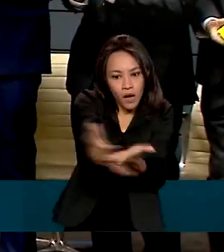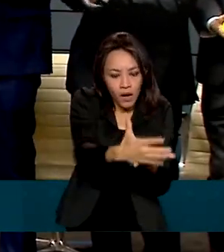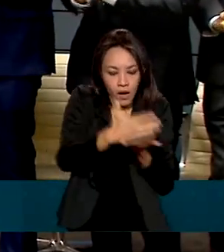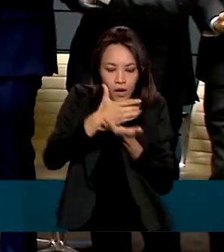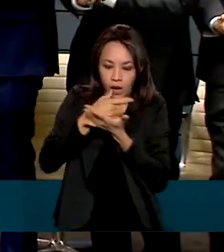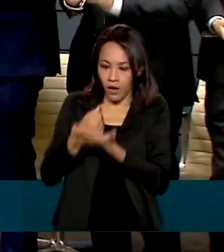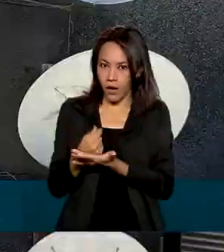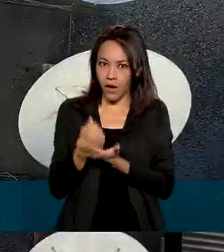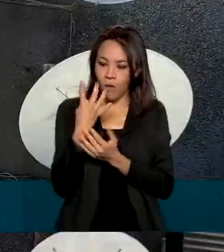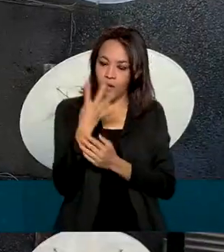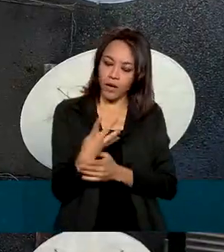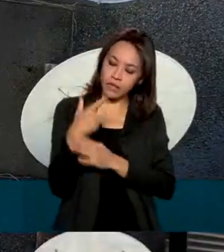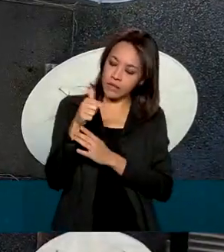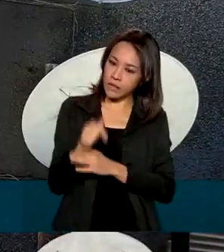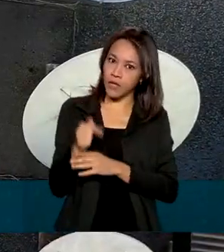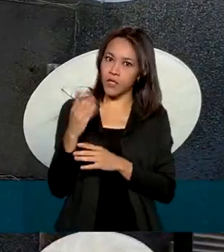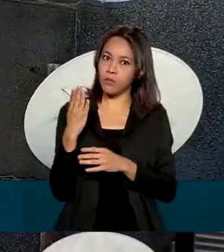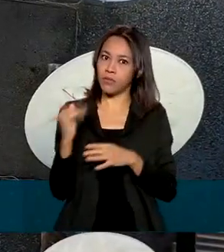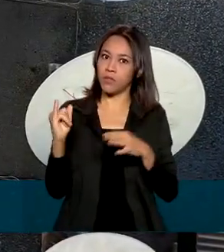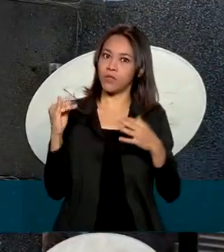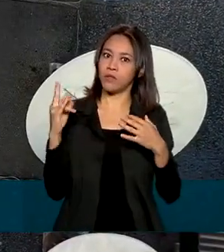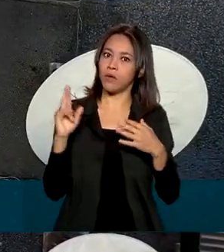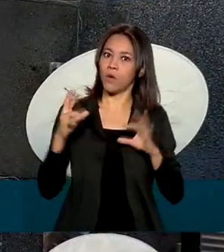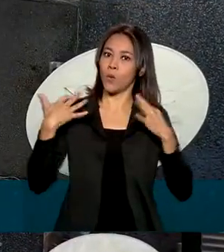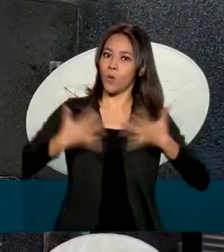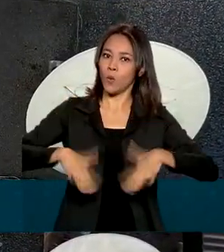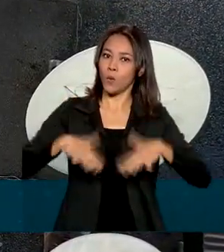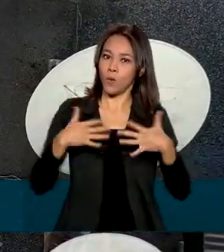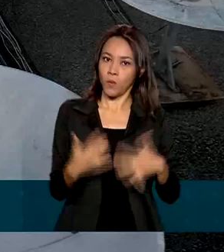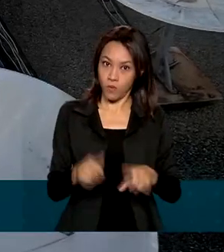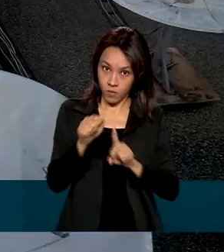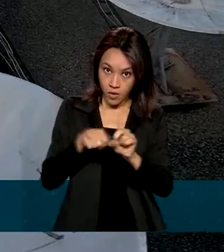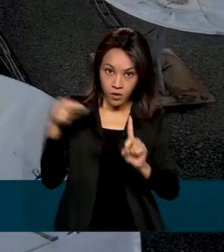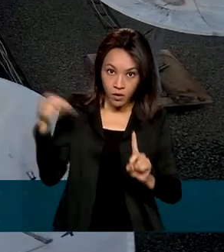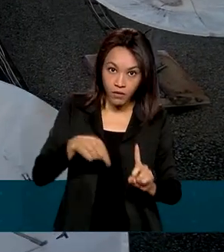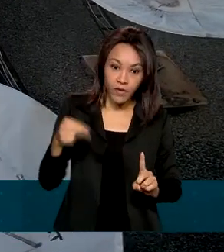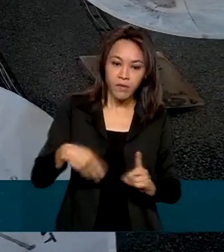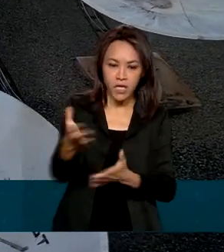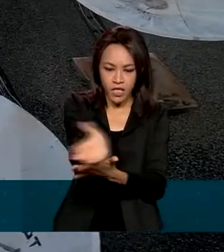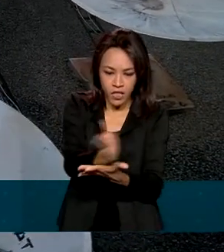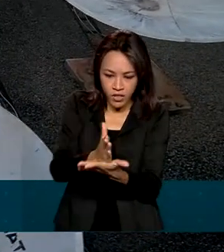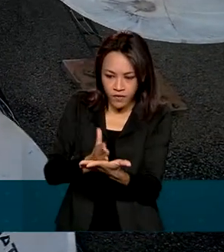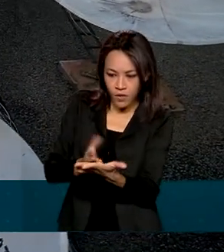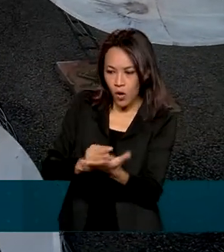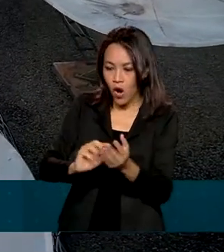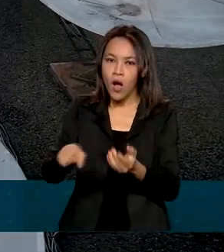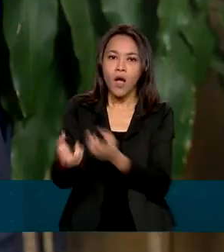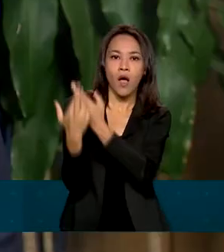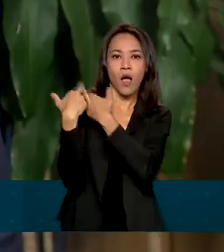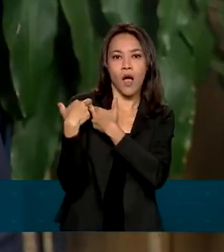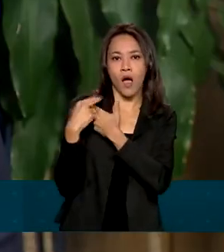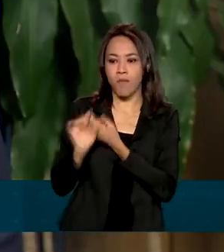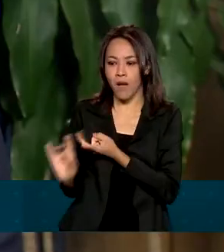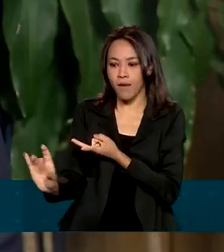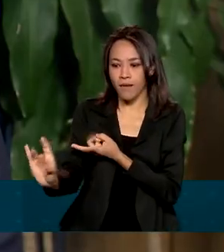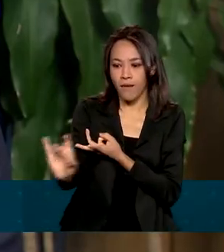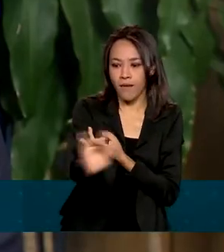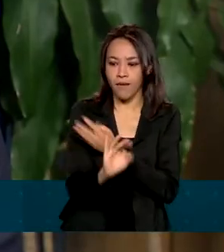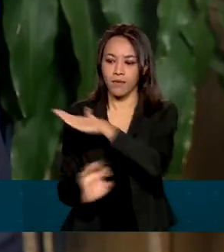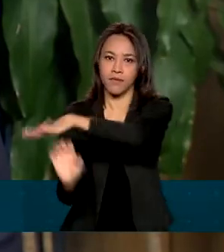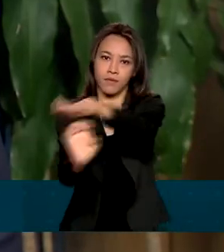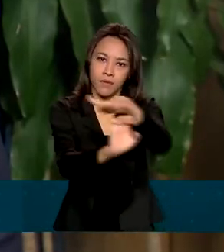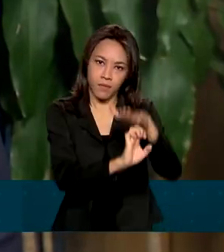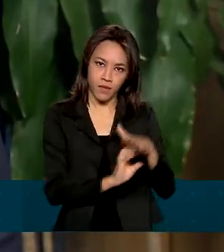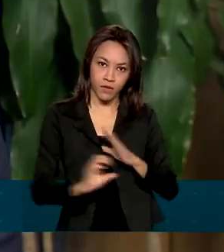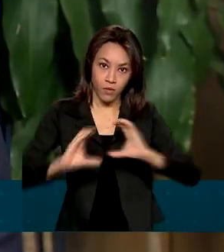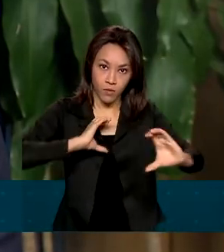de reais no mês de novembro e Fat ou mercado Entre várias empresas de telecomunicações Ministro Fábio